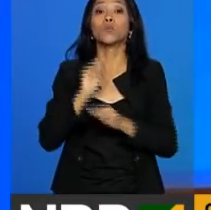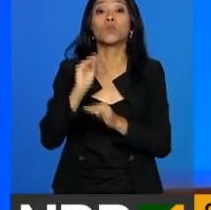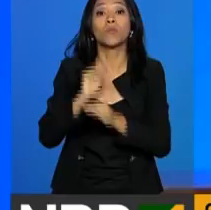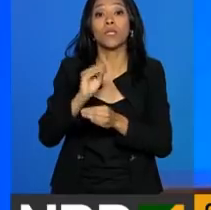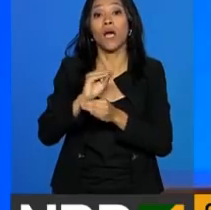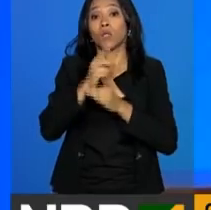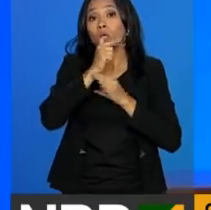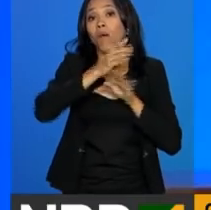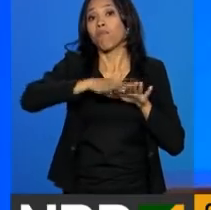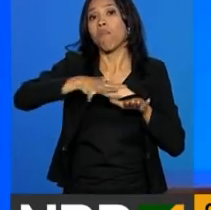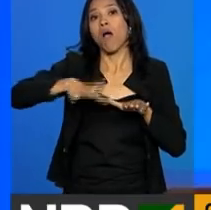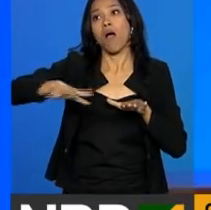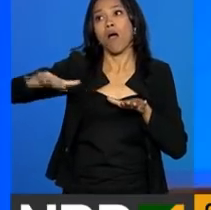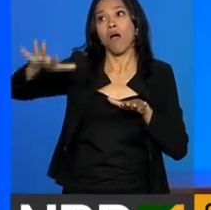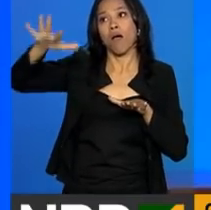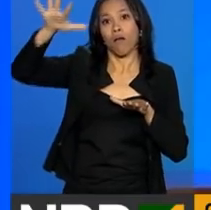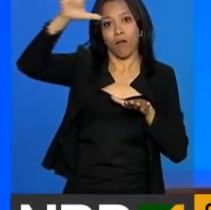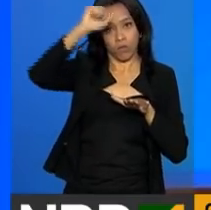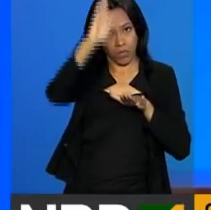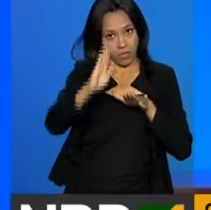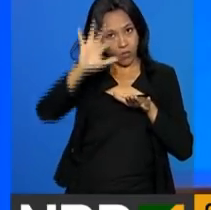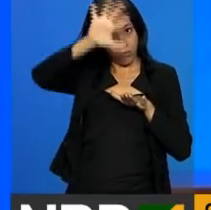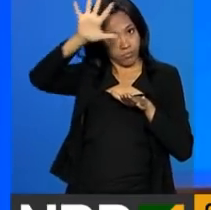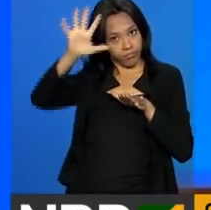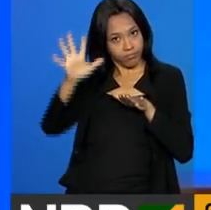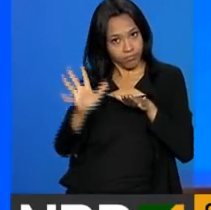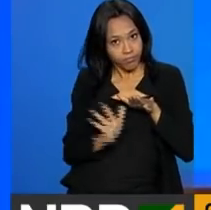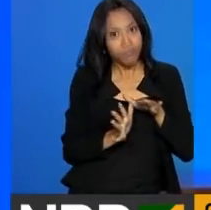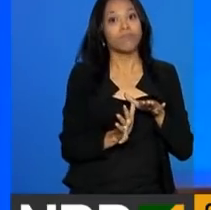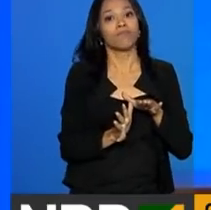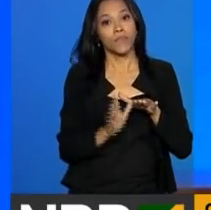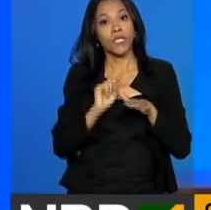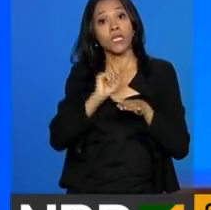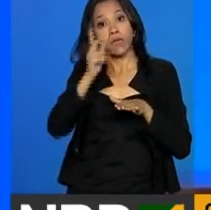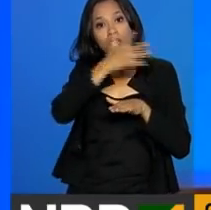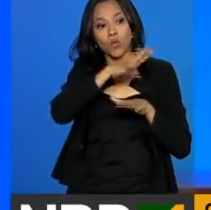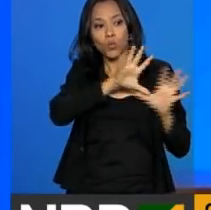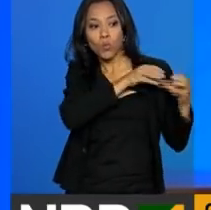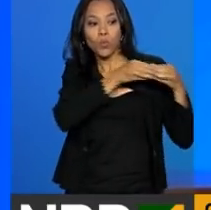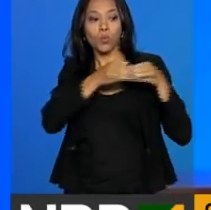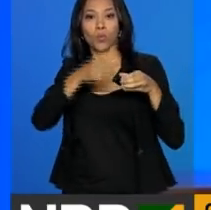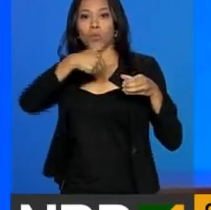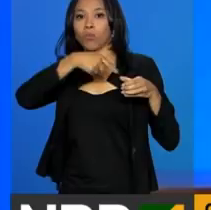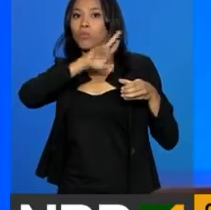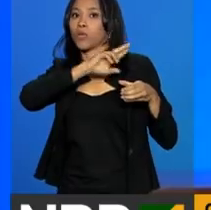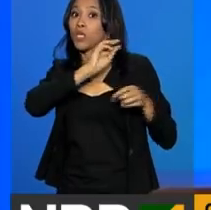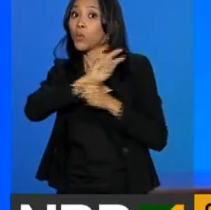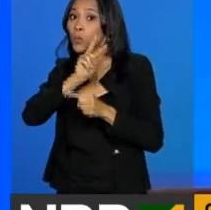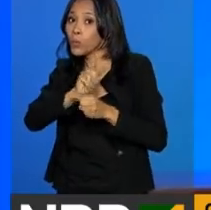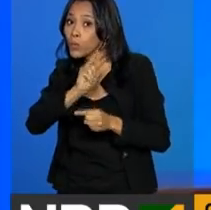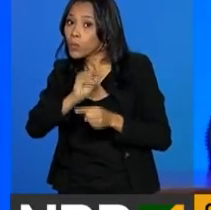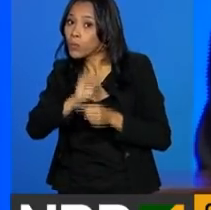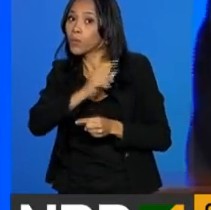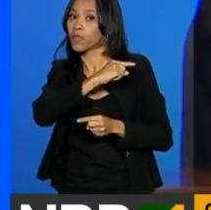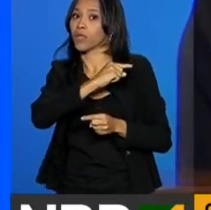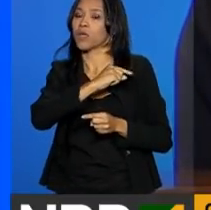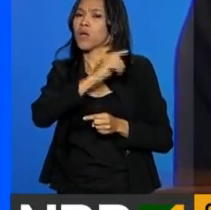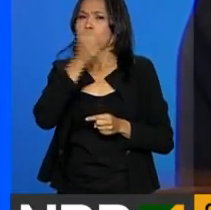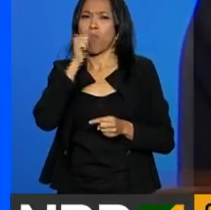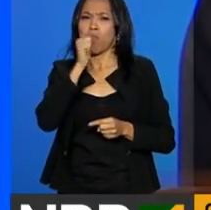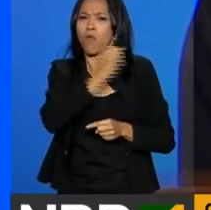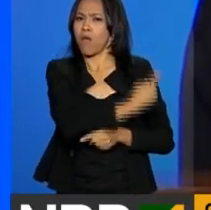veio a juntamente com o pessoal que cuida do meio ambiente que trata do momento que se preocupa com o meio ambiente uma